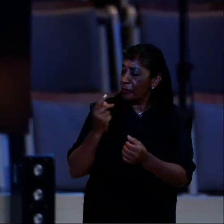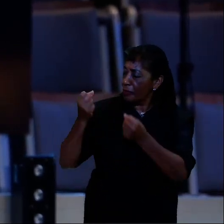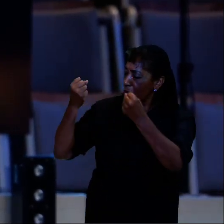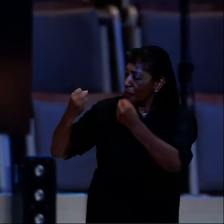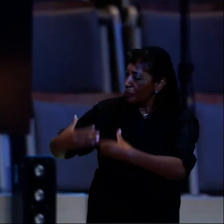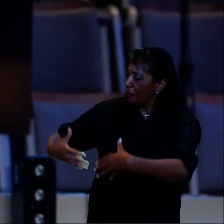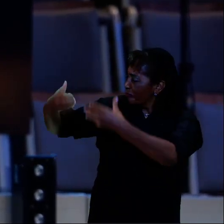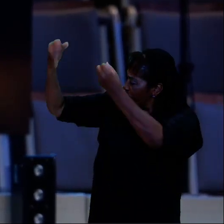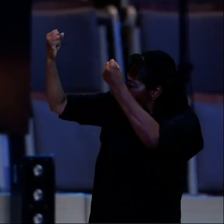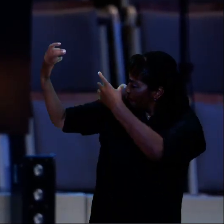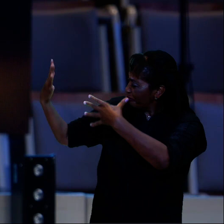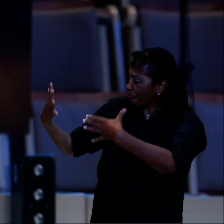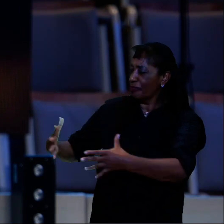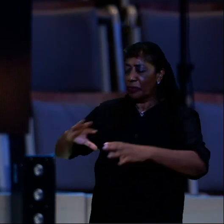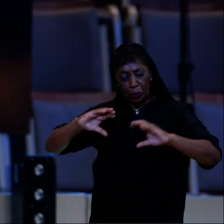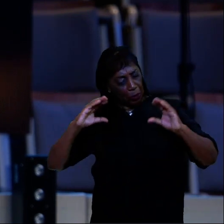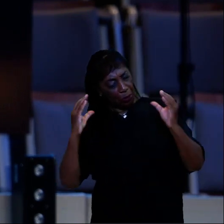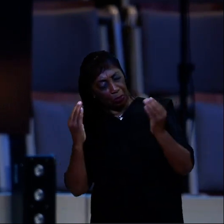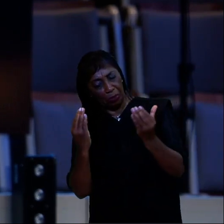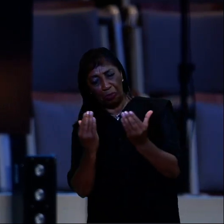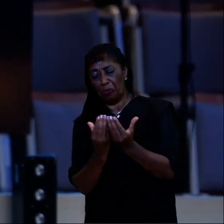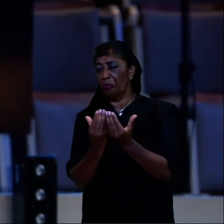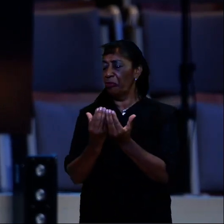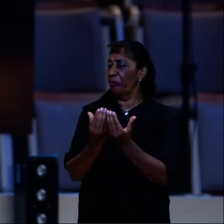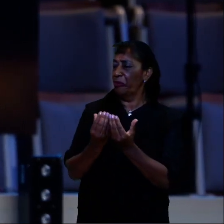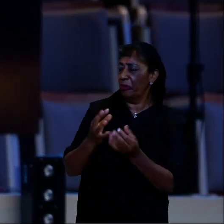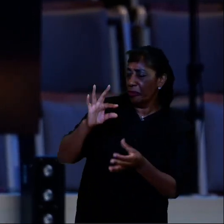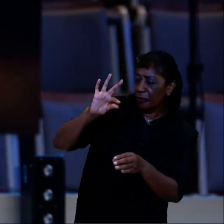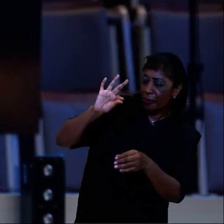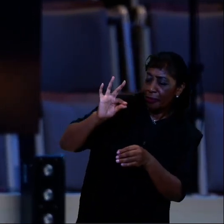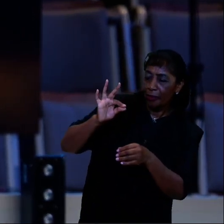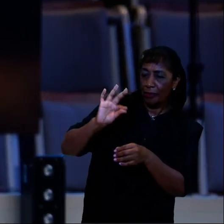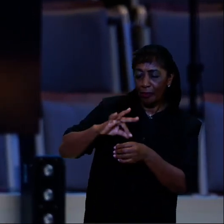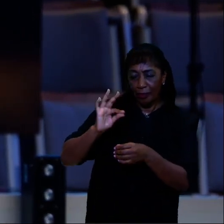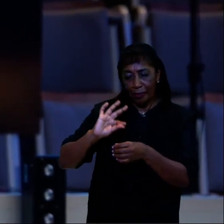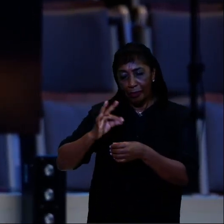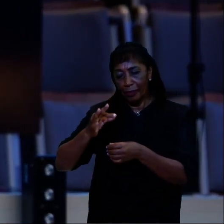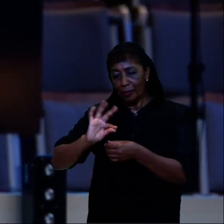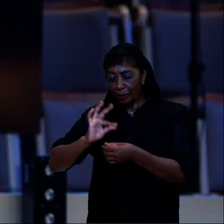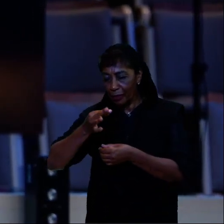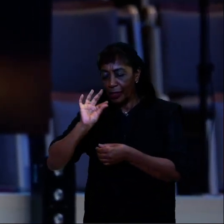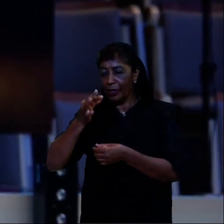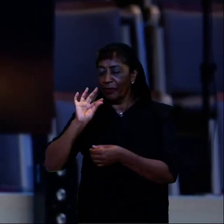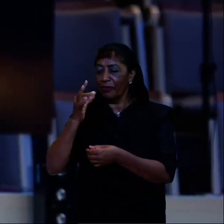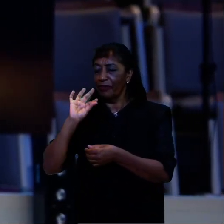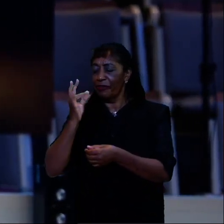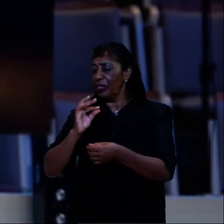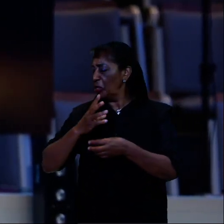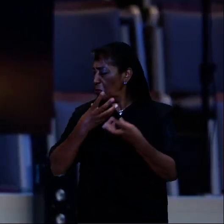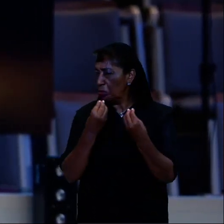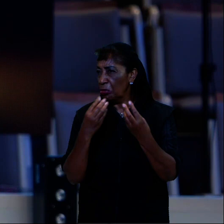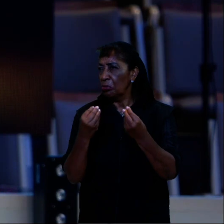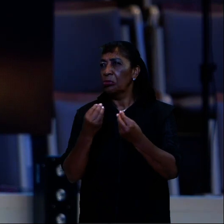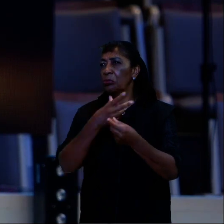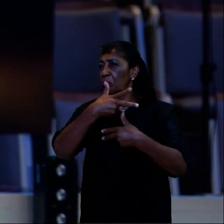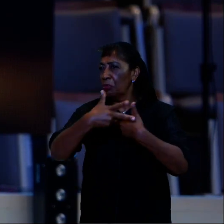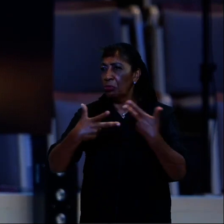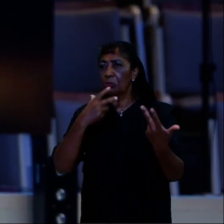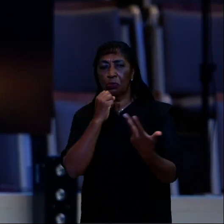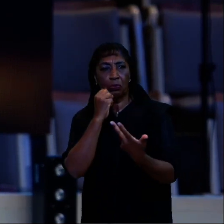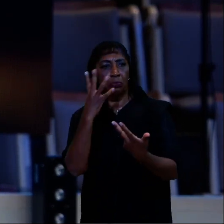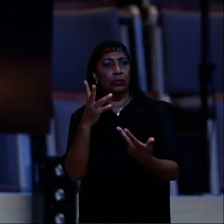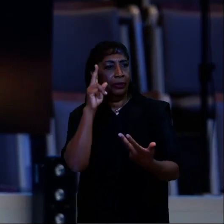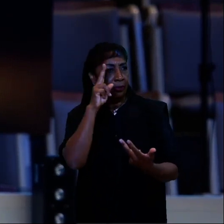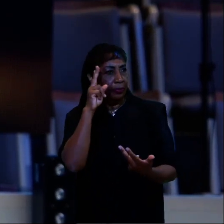Café com Negócio, do MOPS, do intercâmbio com o Canadá, com tanta coisa boa que tem ali. E lembre